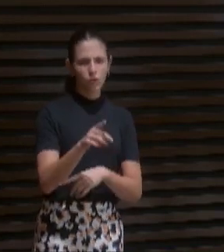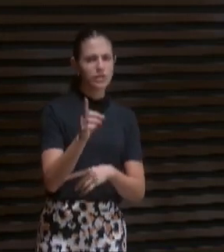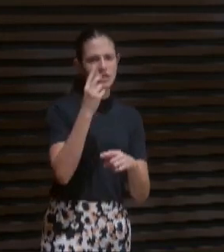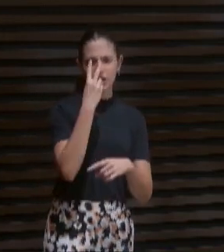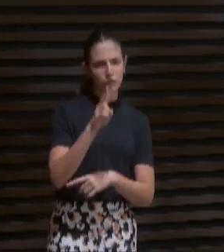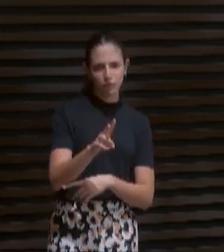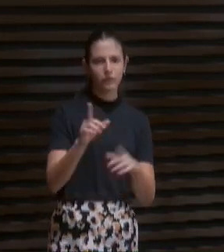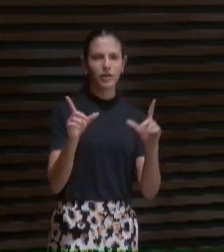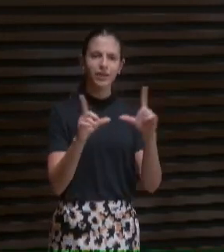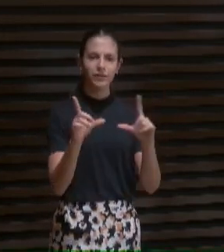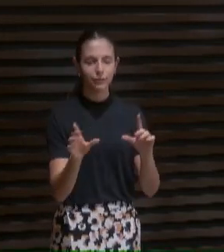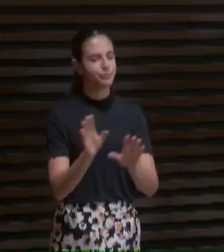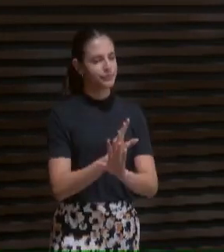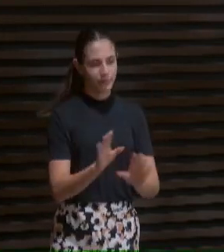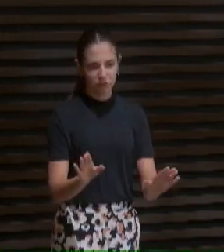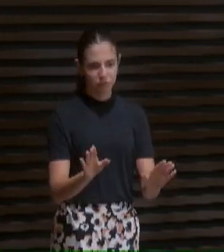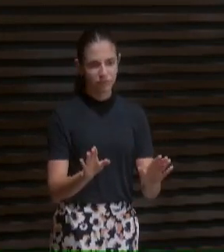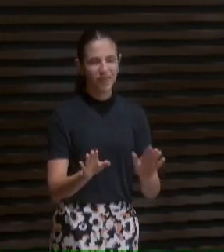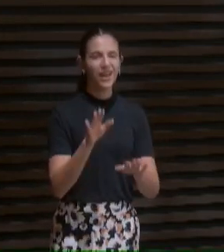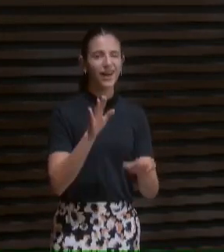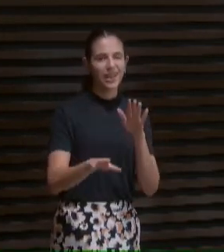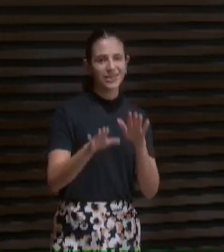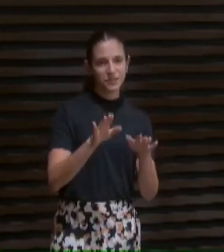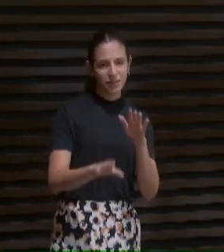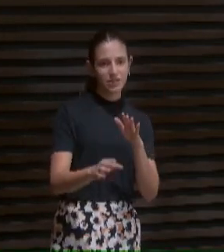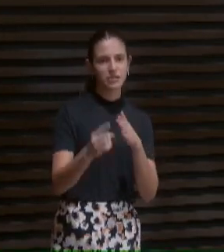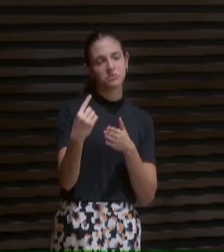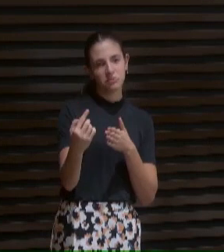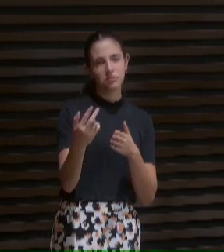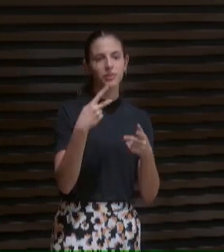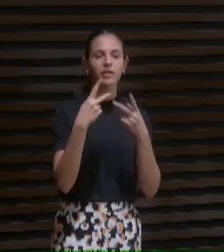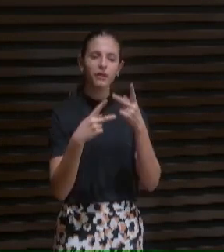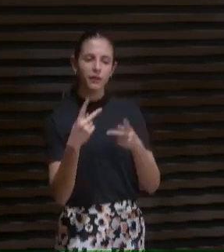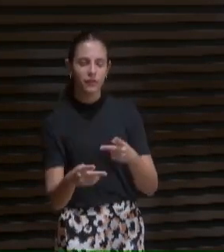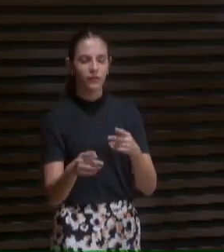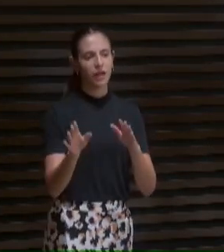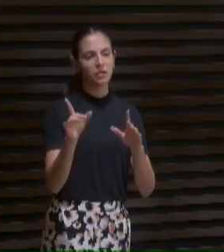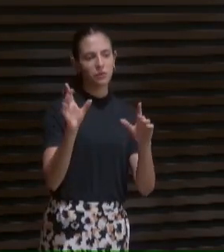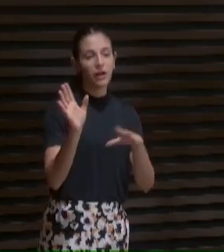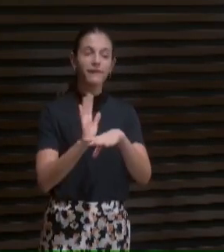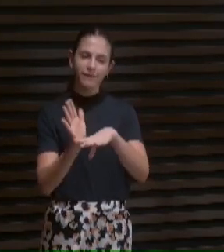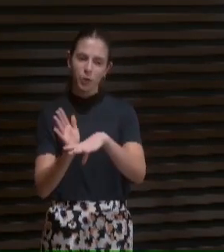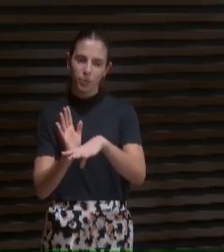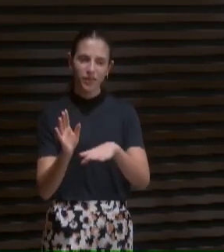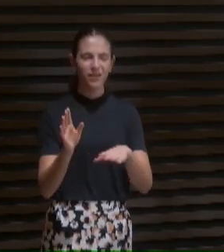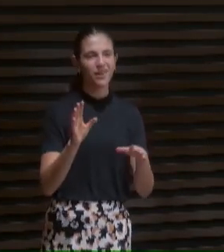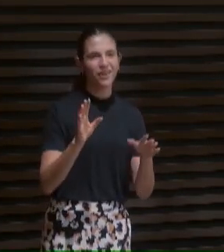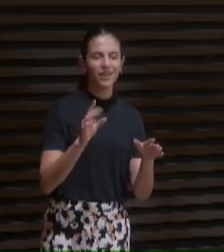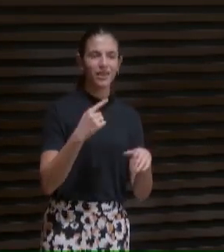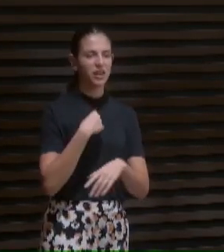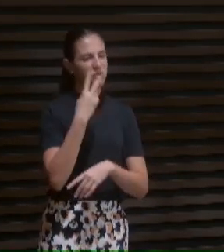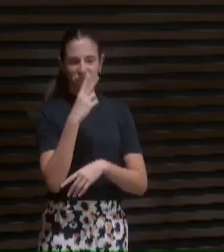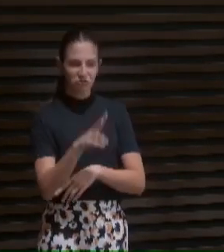vezes alguém me indica um filme, às vezes, raramente a minha mulher me vê. Eu vejo no meu